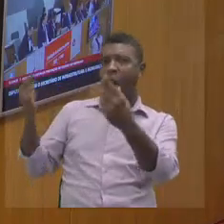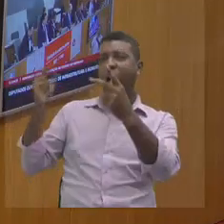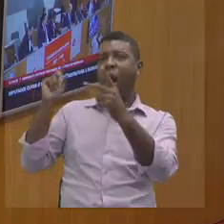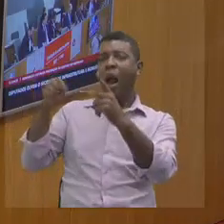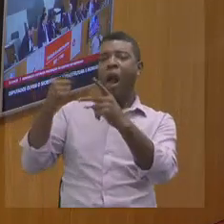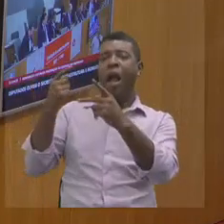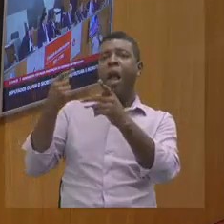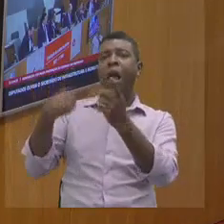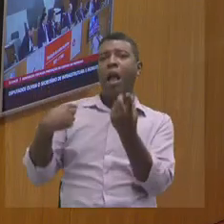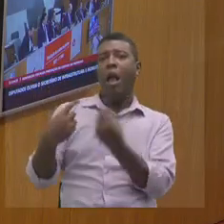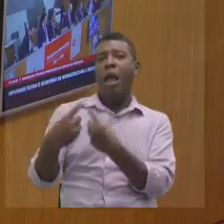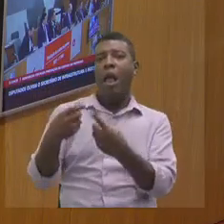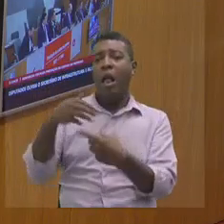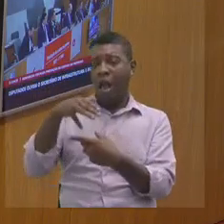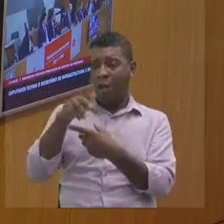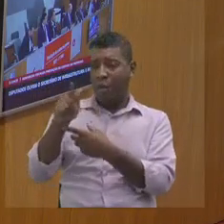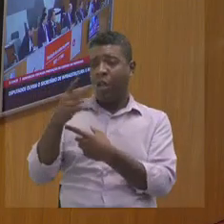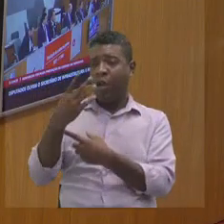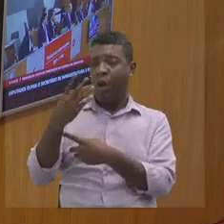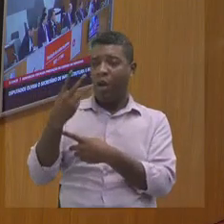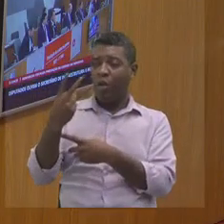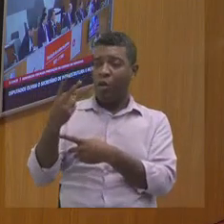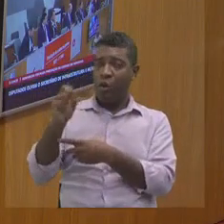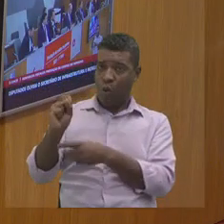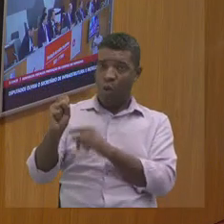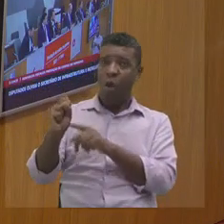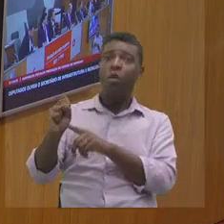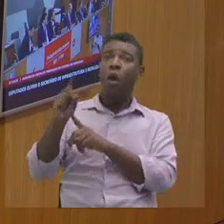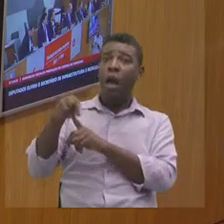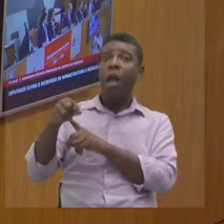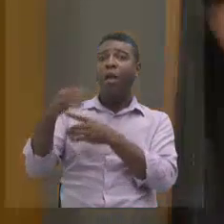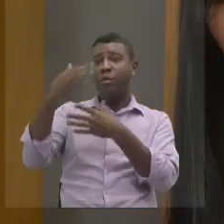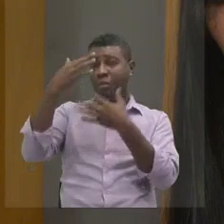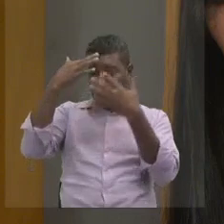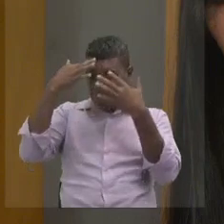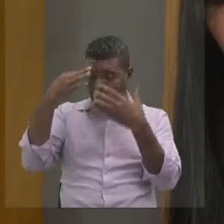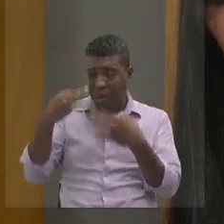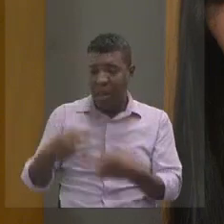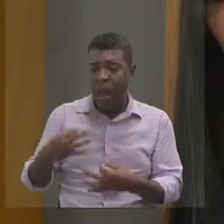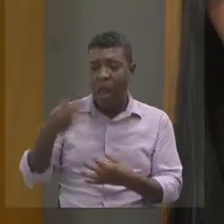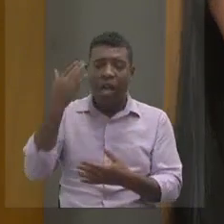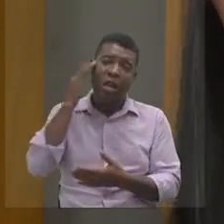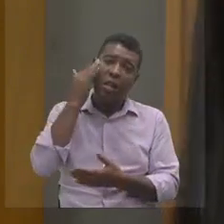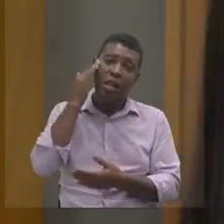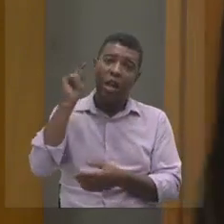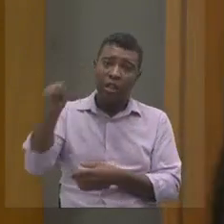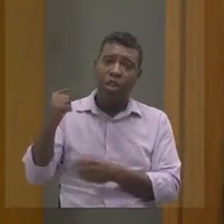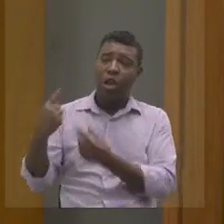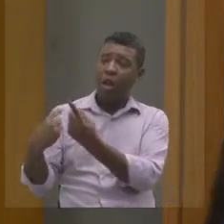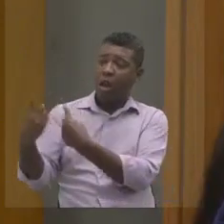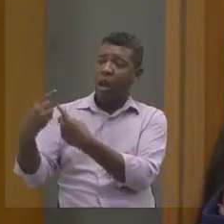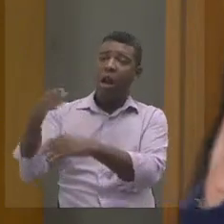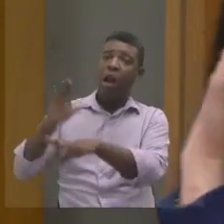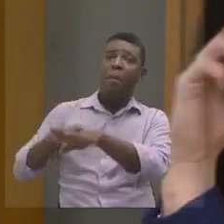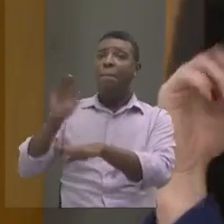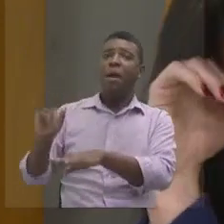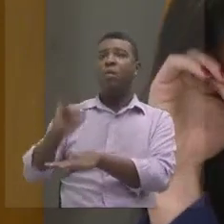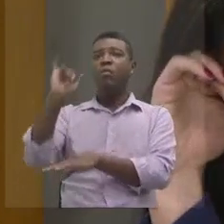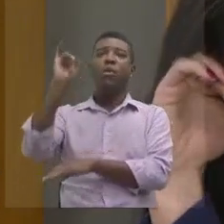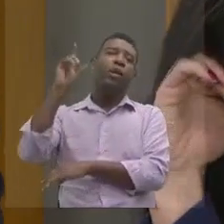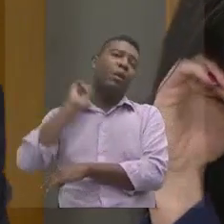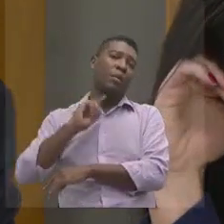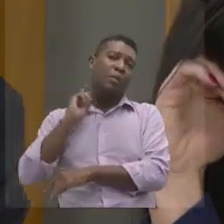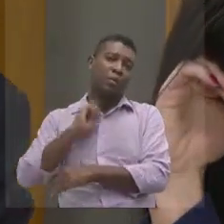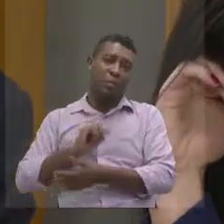428 é porque eles entendem que aquela Rodovia É de fato uma das rodovias mais importantes de Minas Gerais e quem